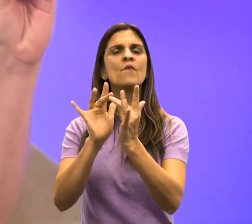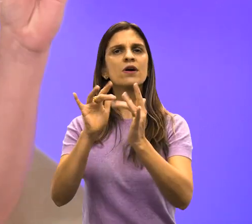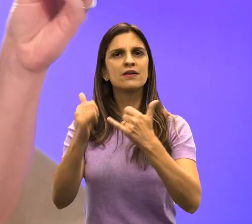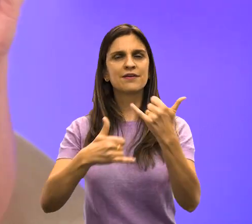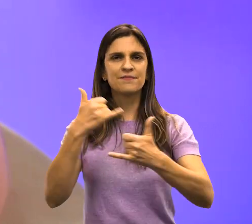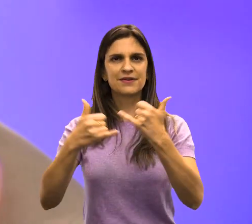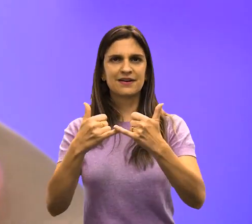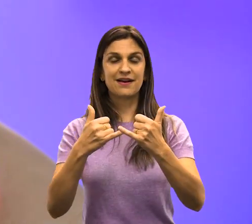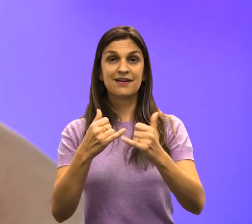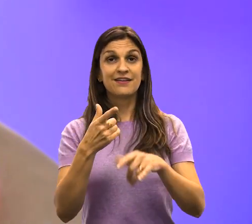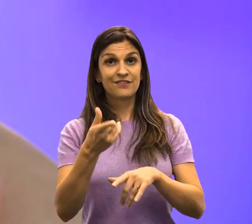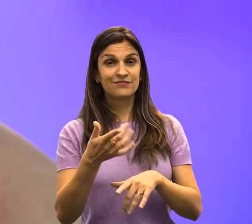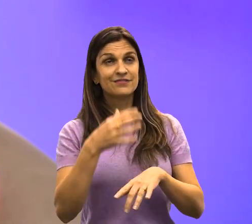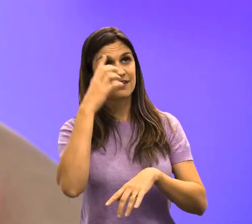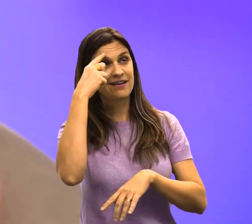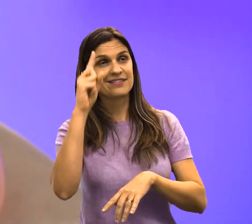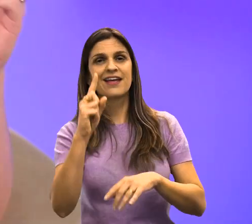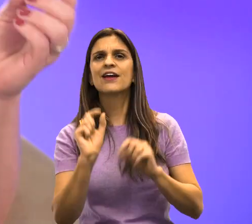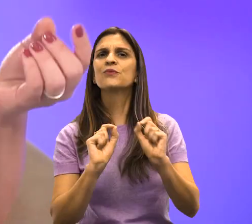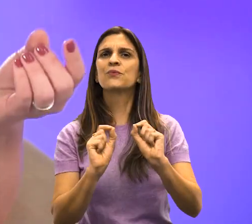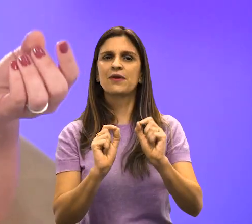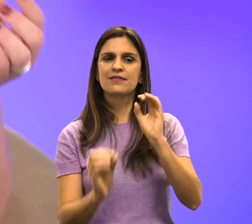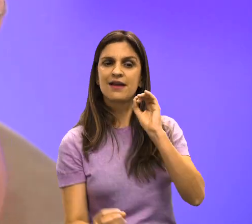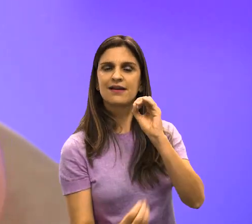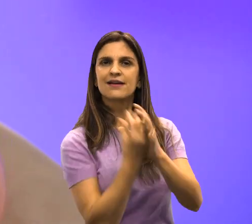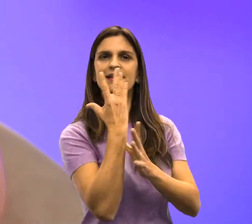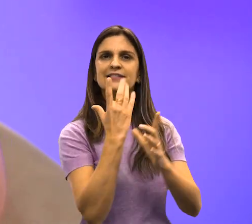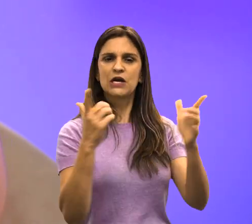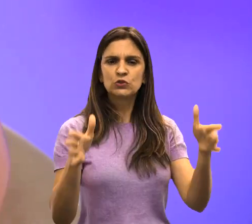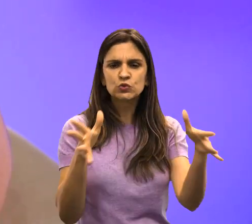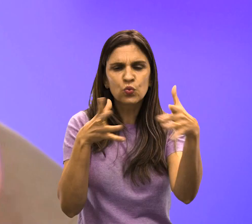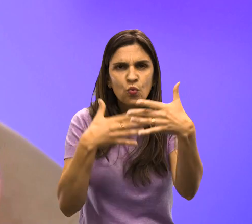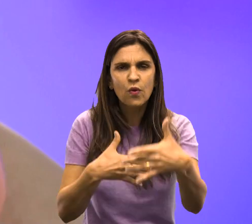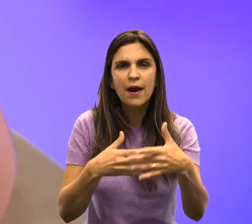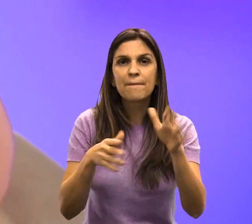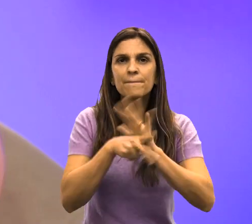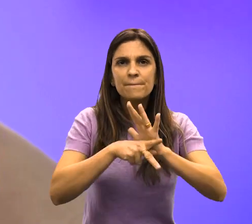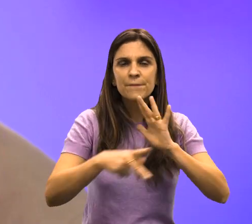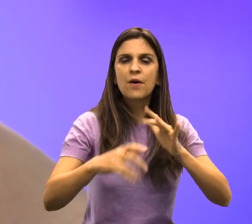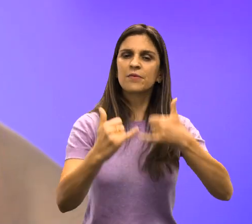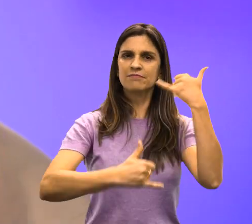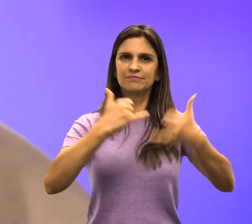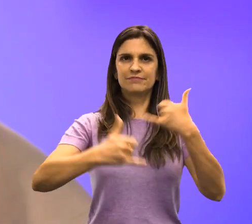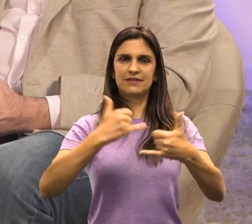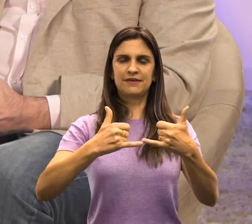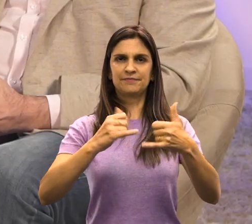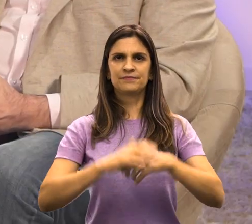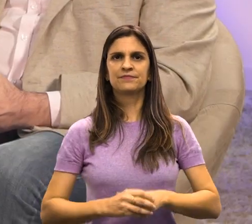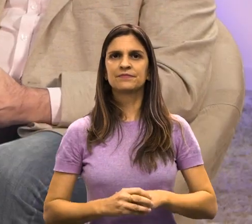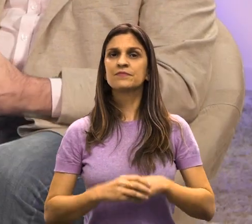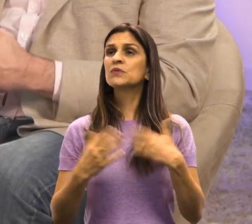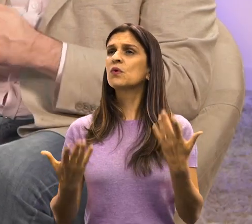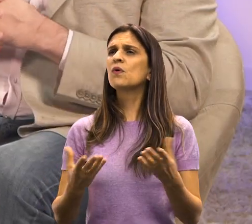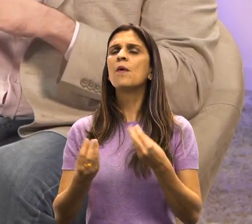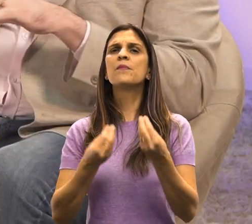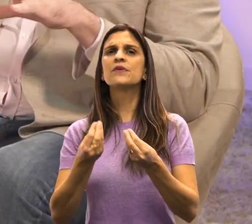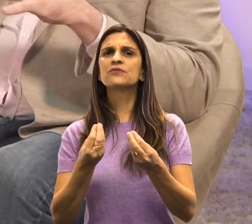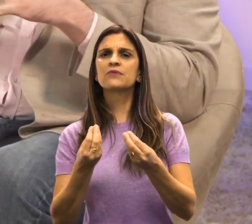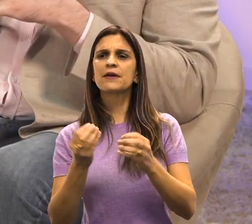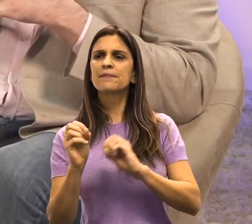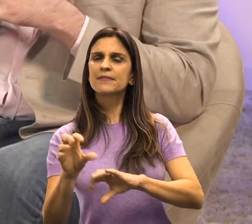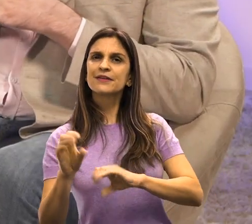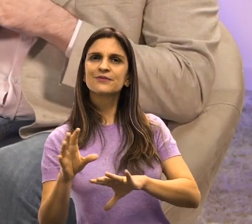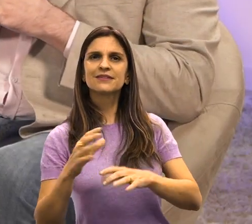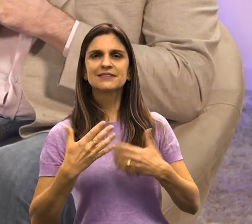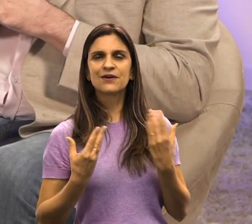da Brinquedoteca Pública Municipal. Qual que é a importância disso, né, para o nosso município, para a nossa educação? A criança, algumas